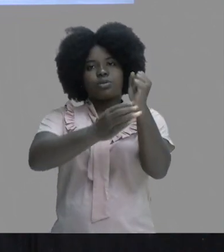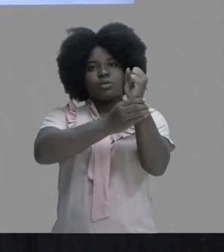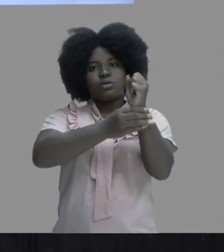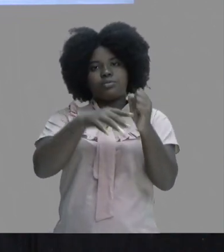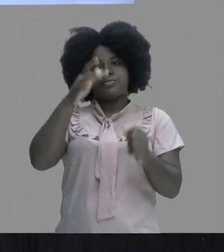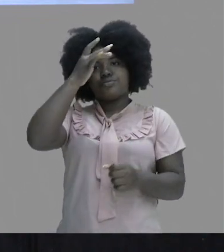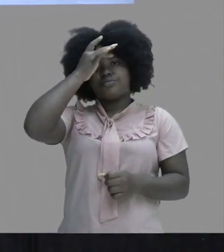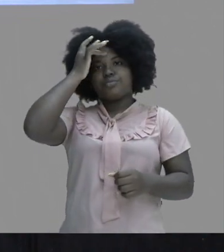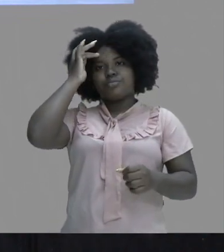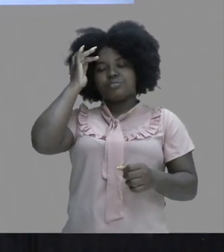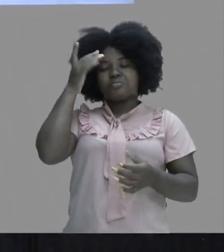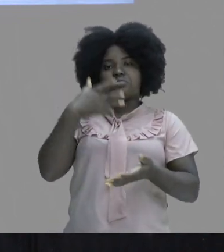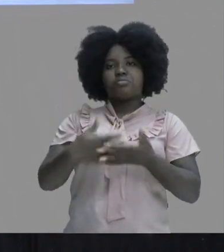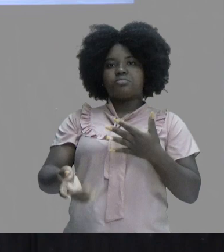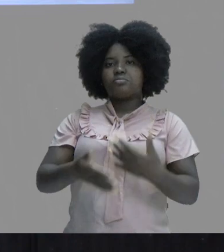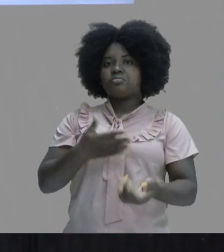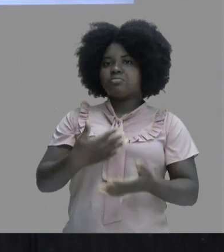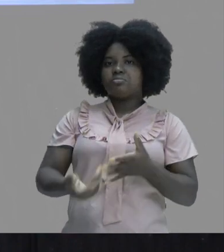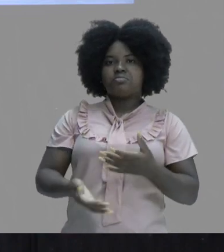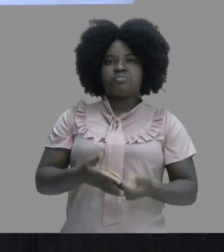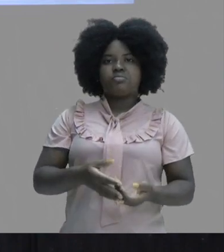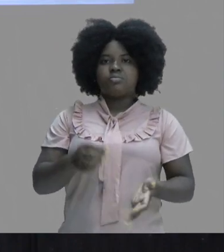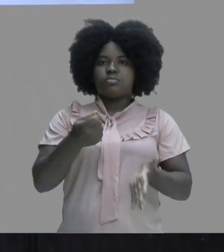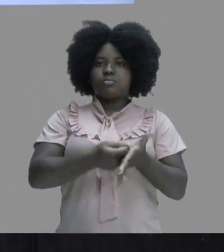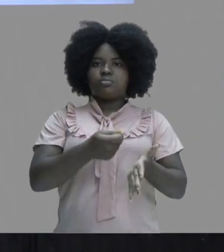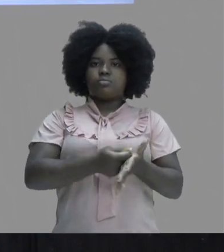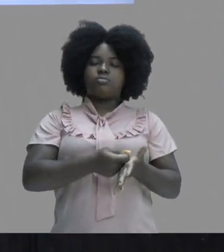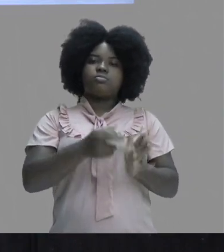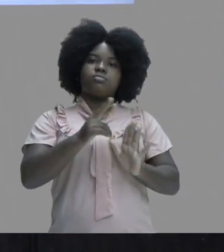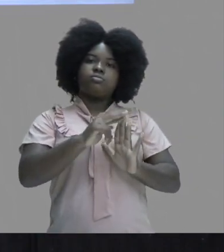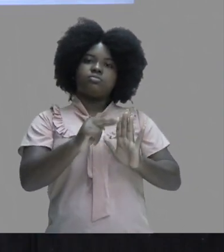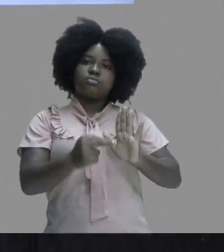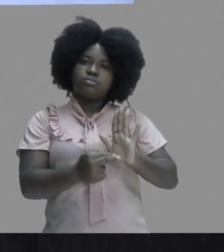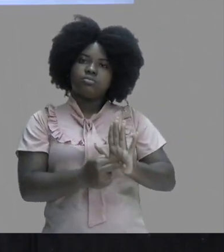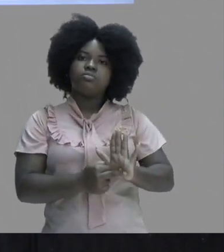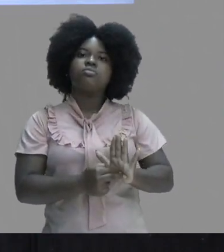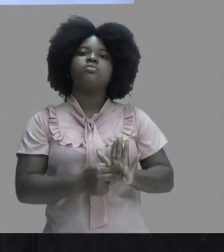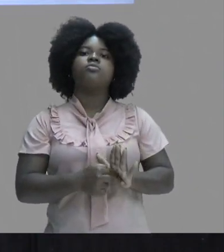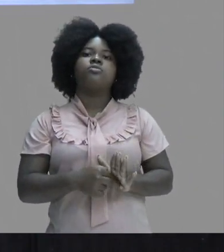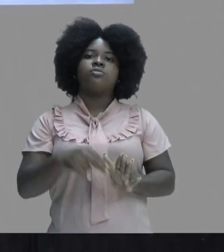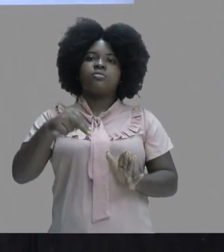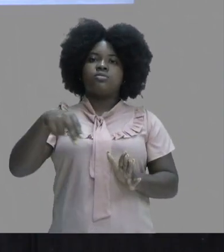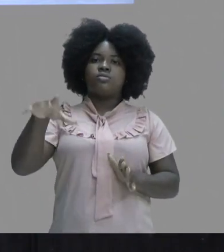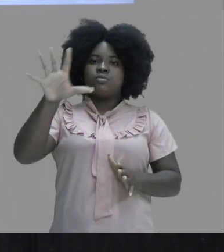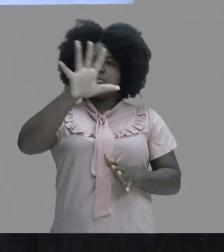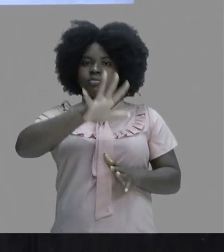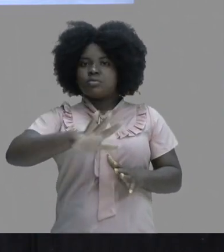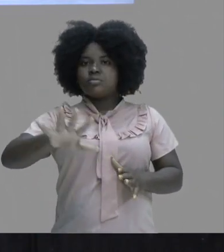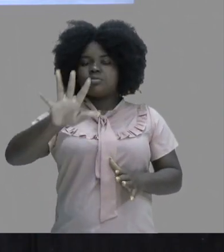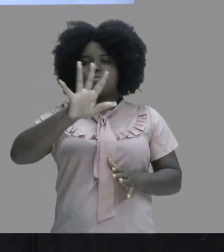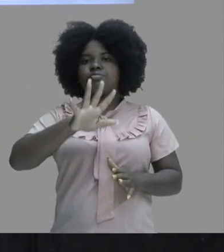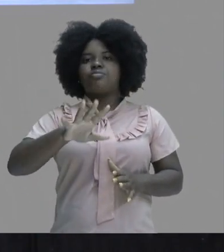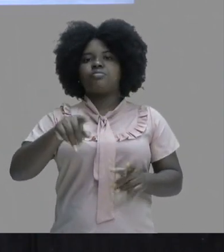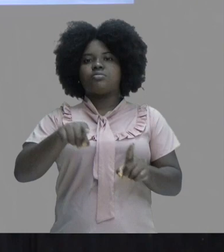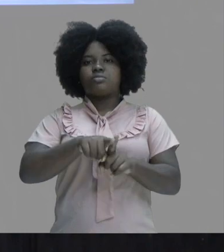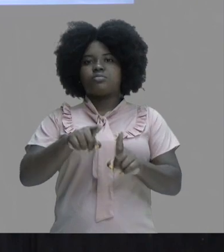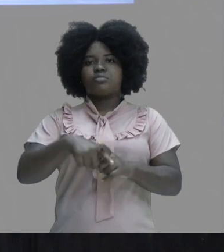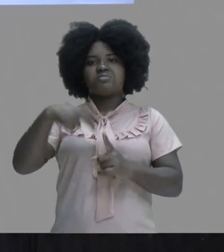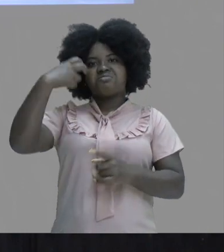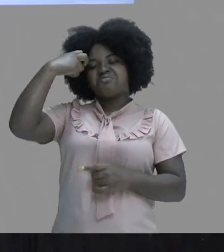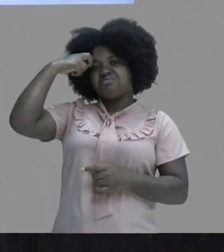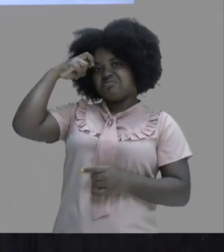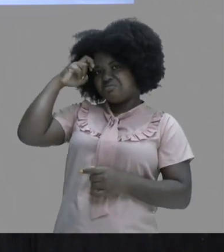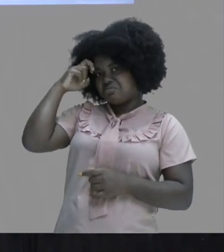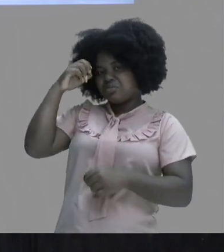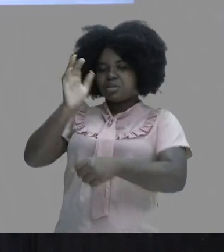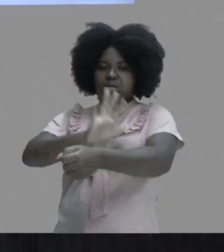pessoas, independente de critério, seja a nacionalidade, seja a questão racial, seja